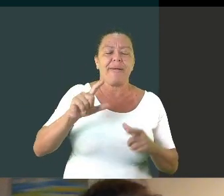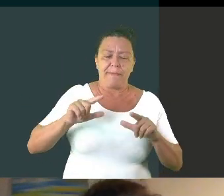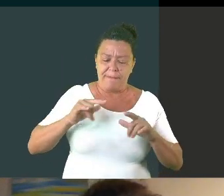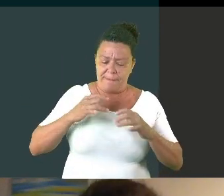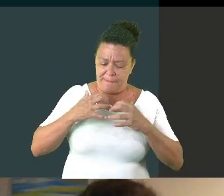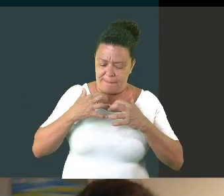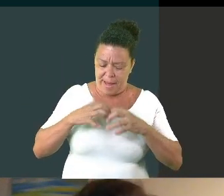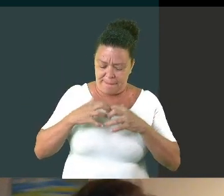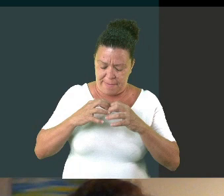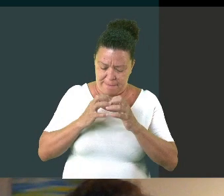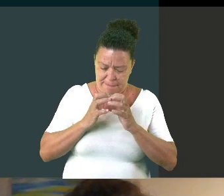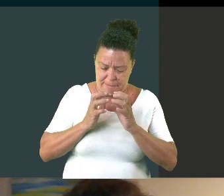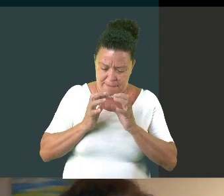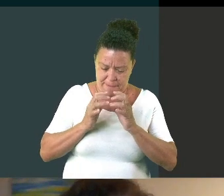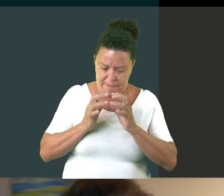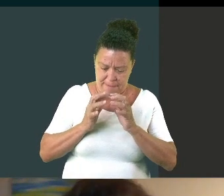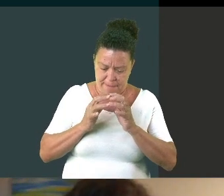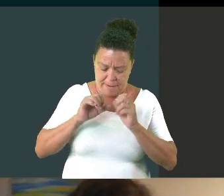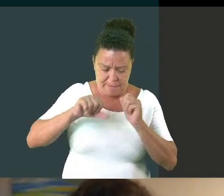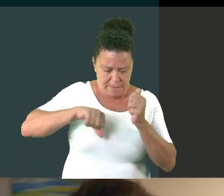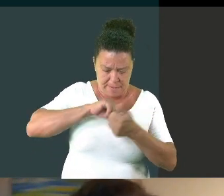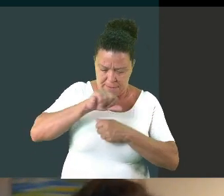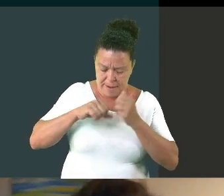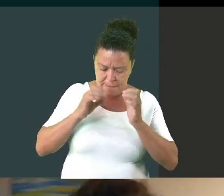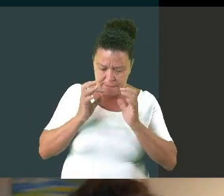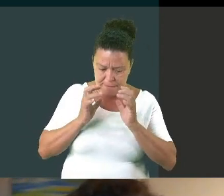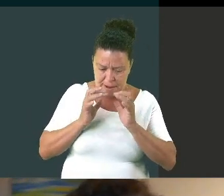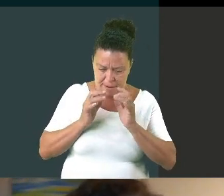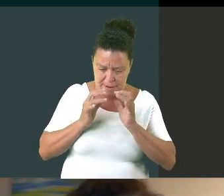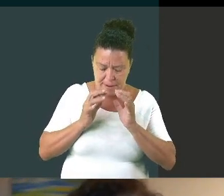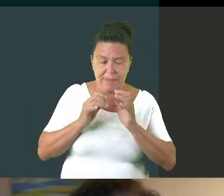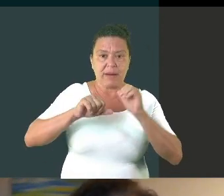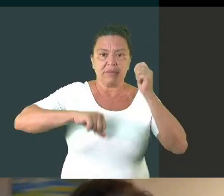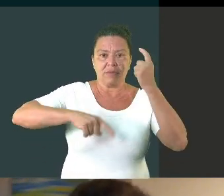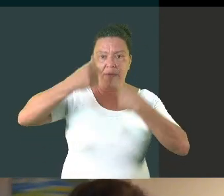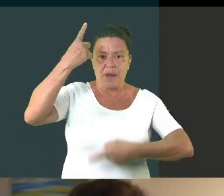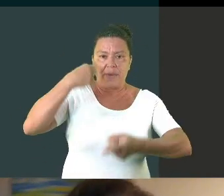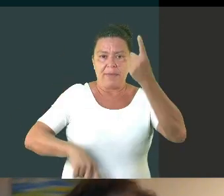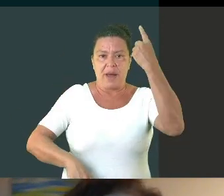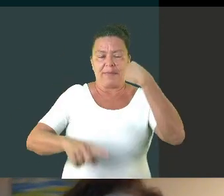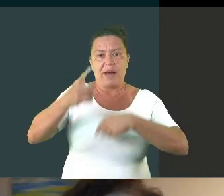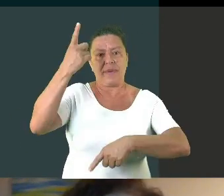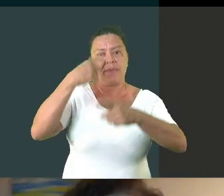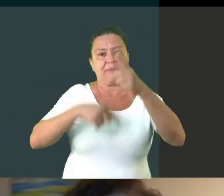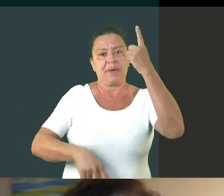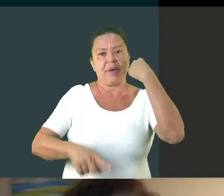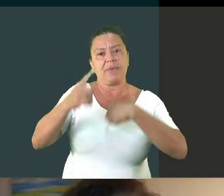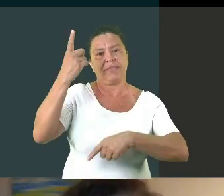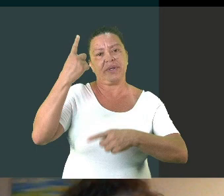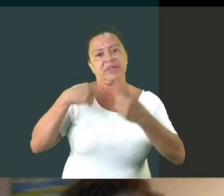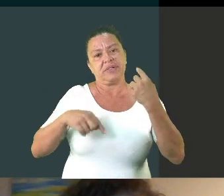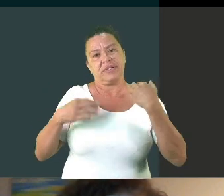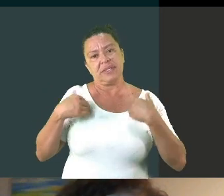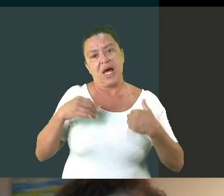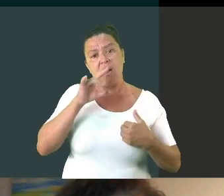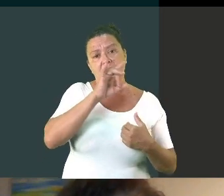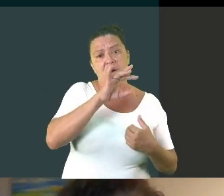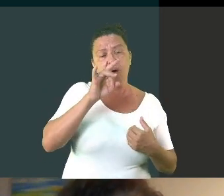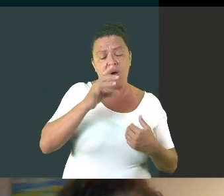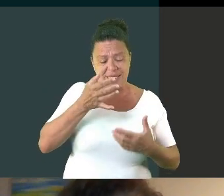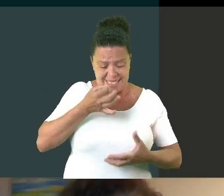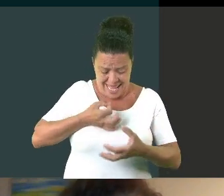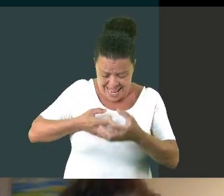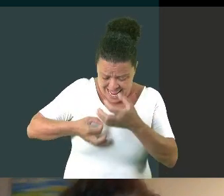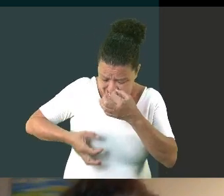atuando e transformando essa energia para atuar no metabolismo de cada